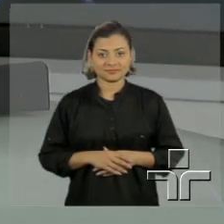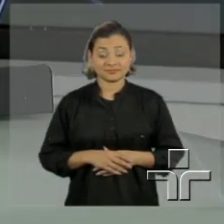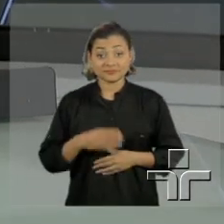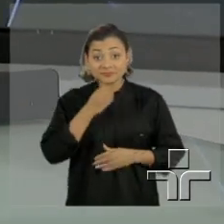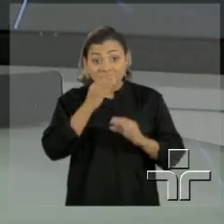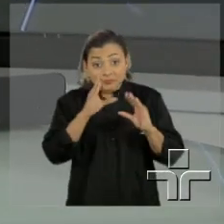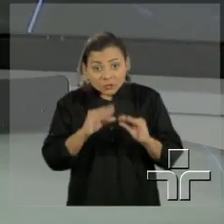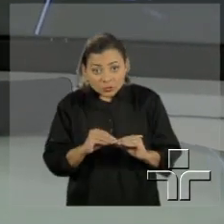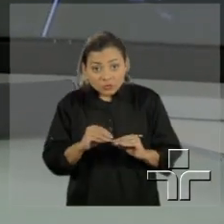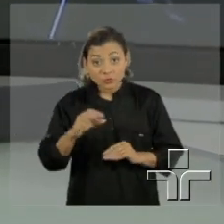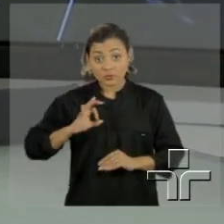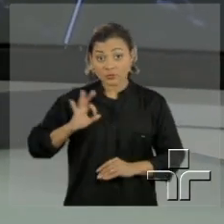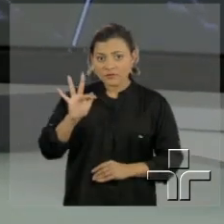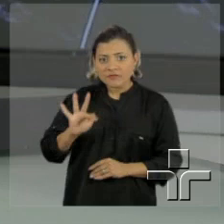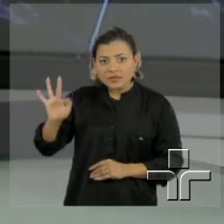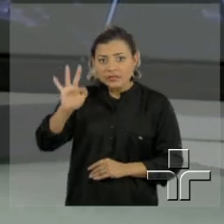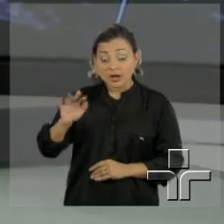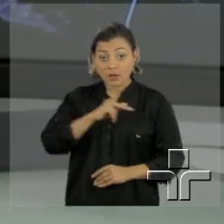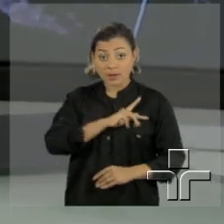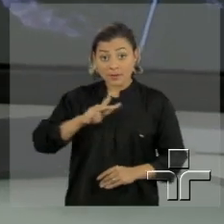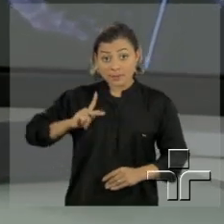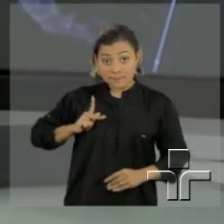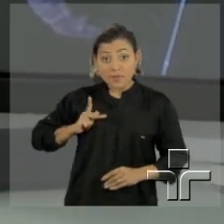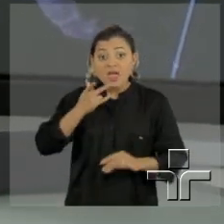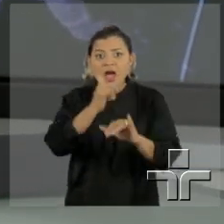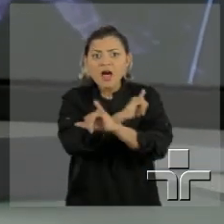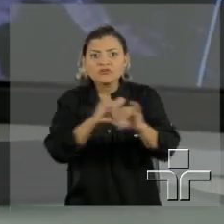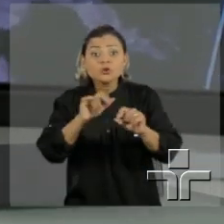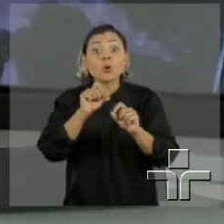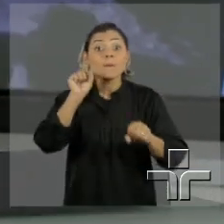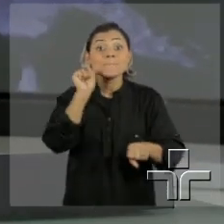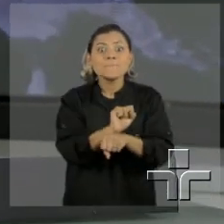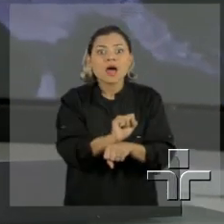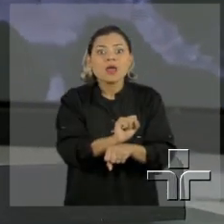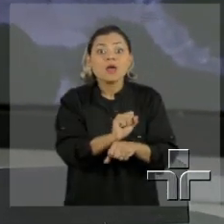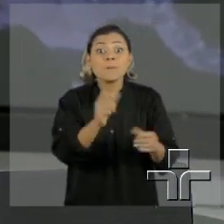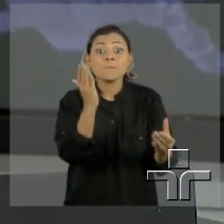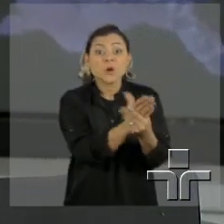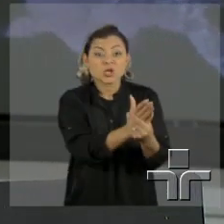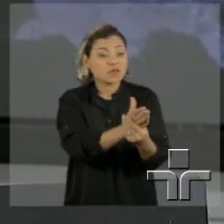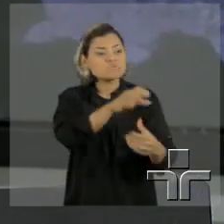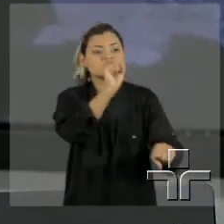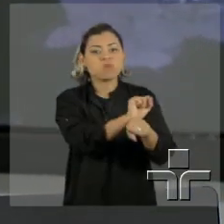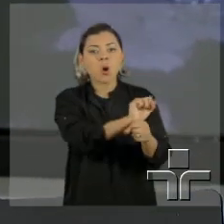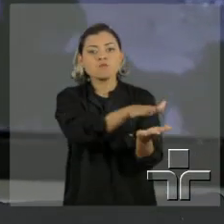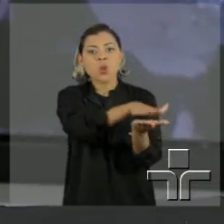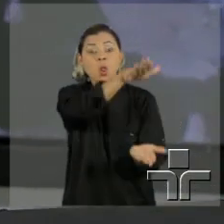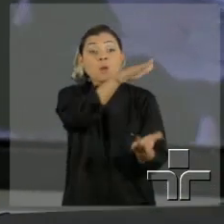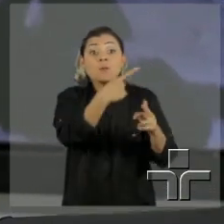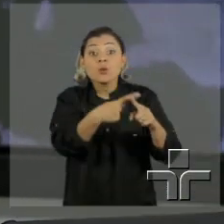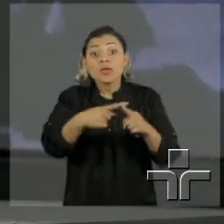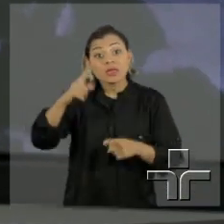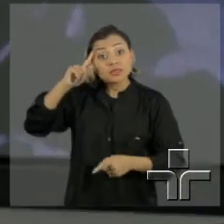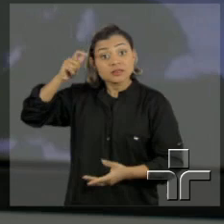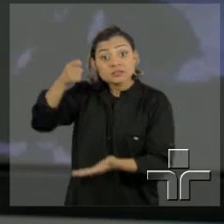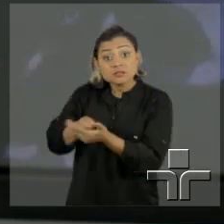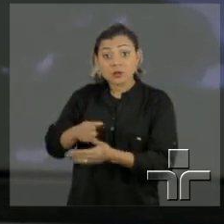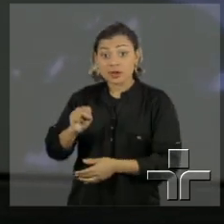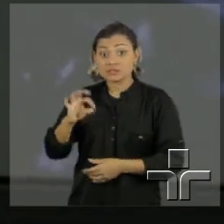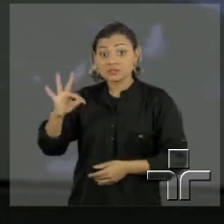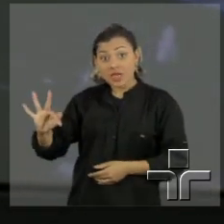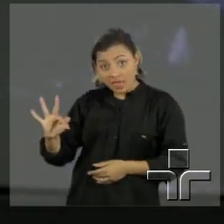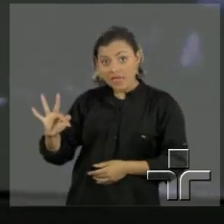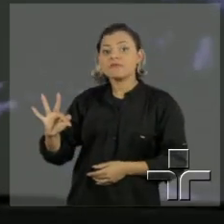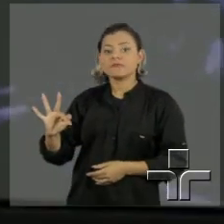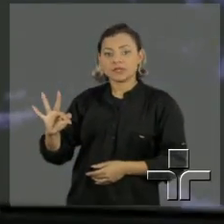Boa noite. Polícia Federal e Ministério Público falam em paralisação de centenas de processos criminais após decisão do presidente do Supremo